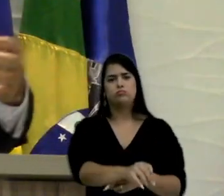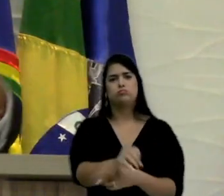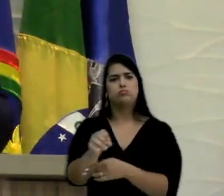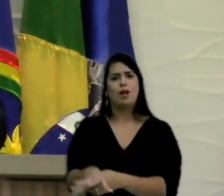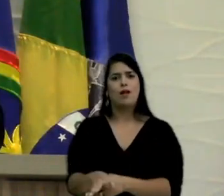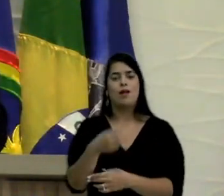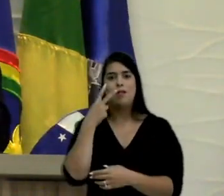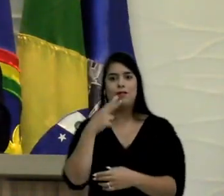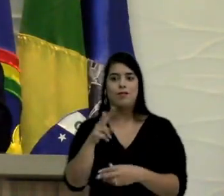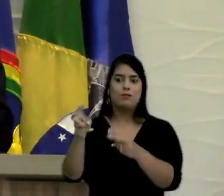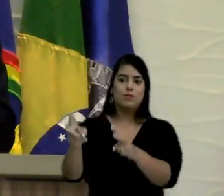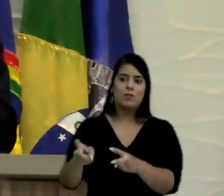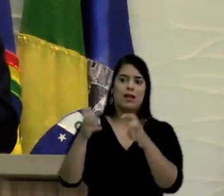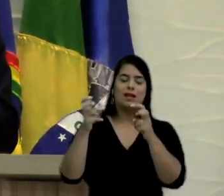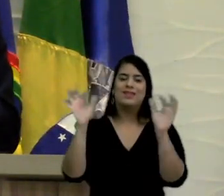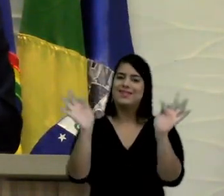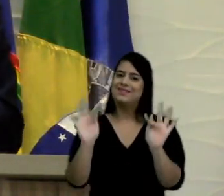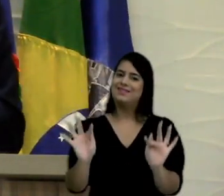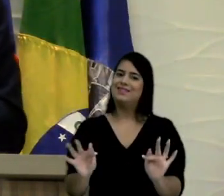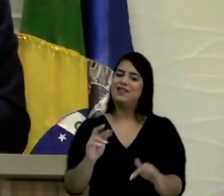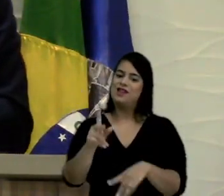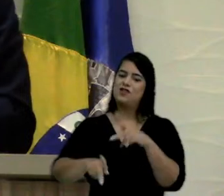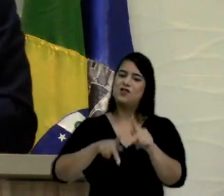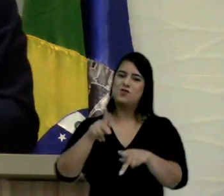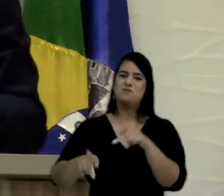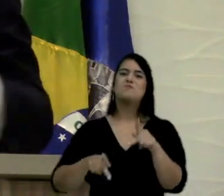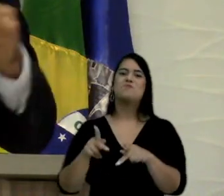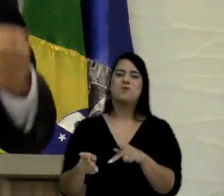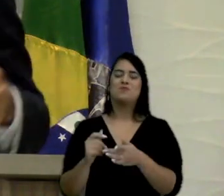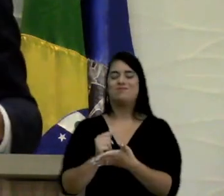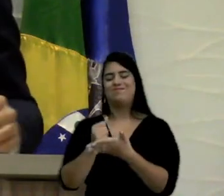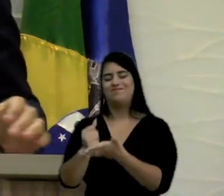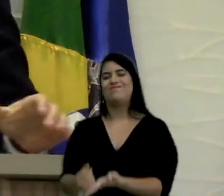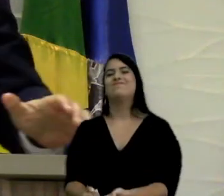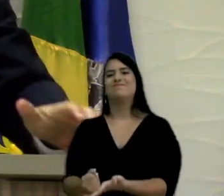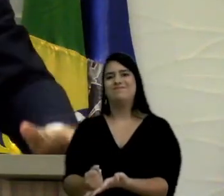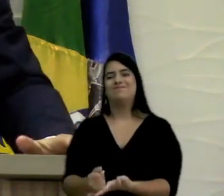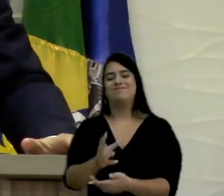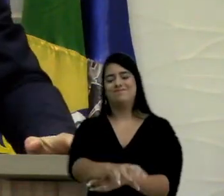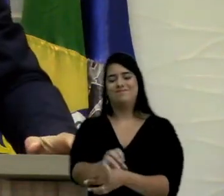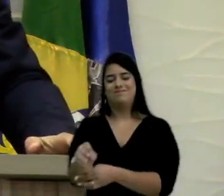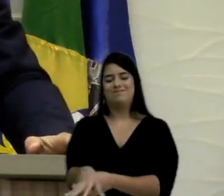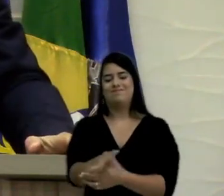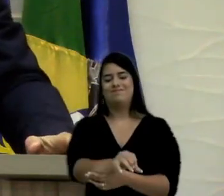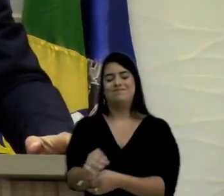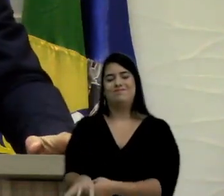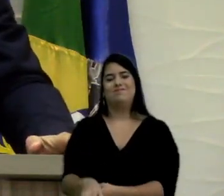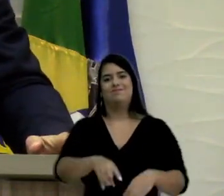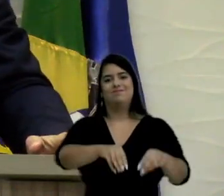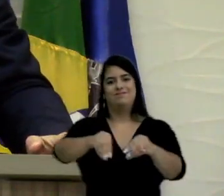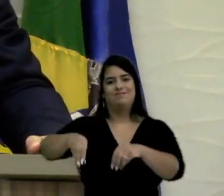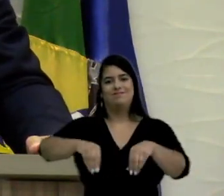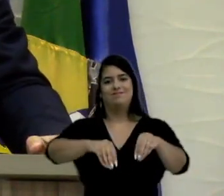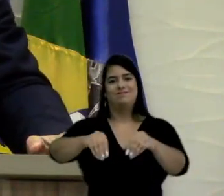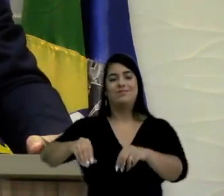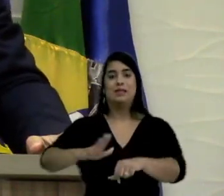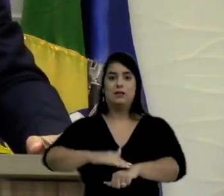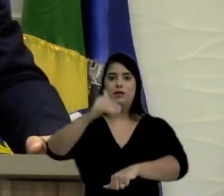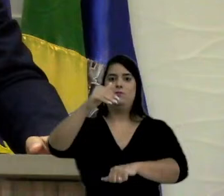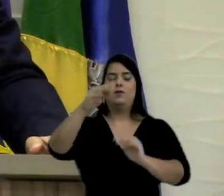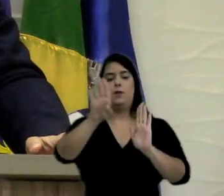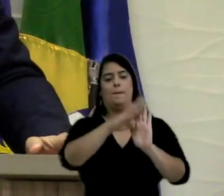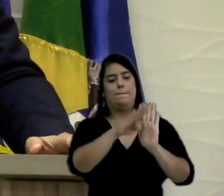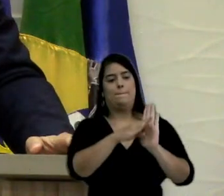felicidade das pessoas em receber esse serviço tão tão importante que é o programa de eração de terra que acontece em São Bento do un o maior programa de